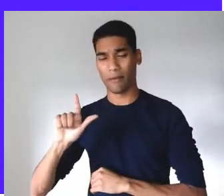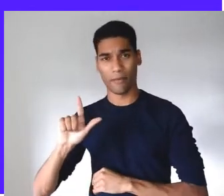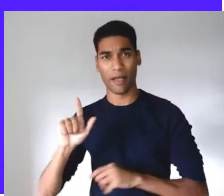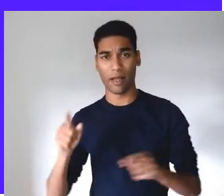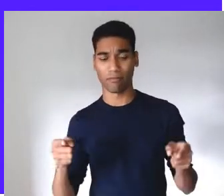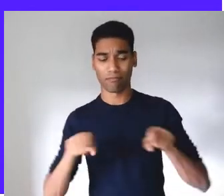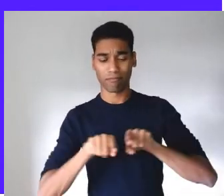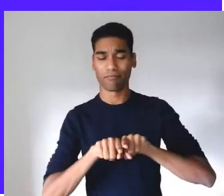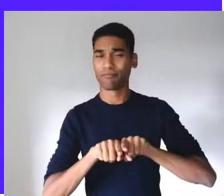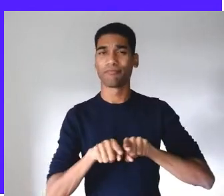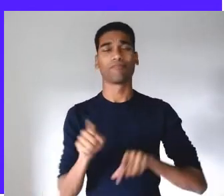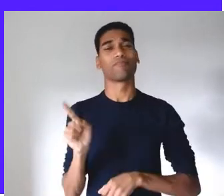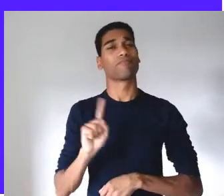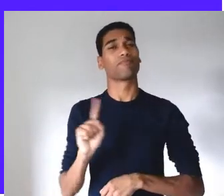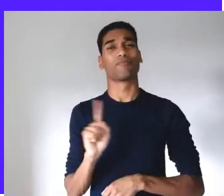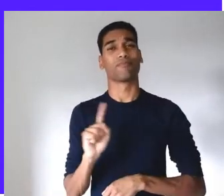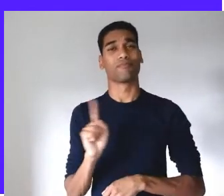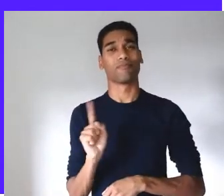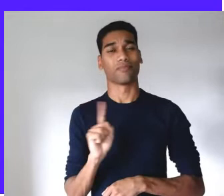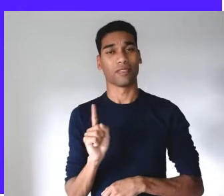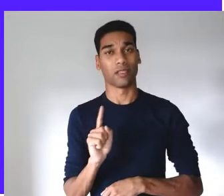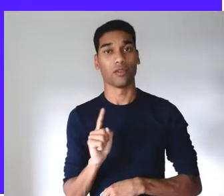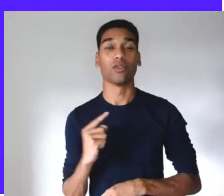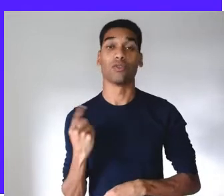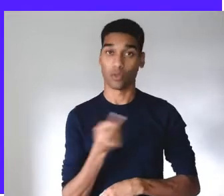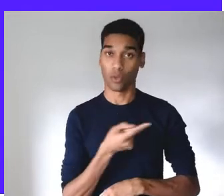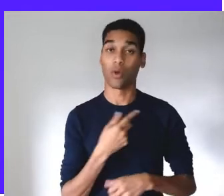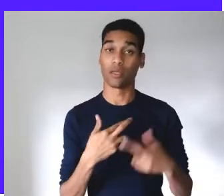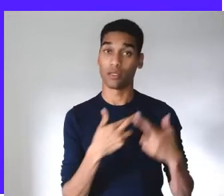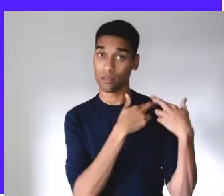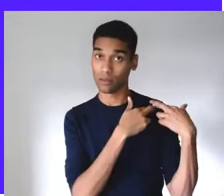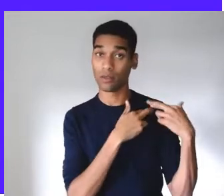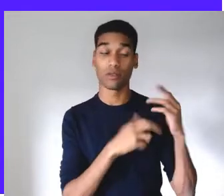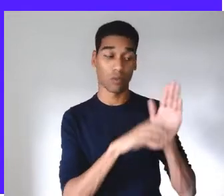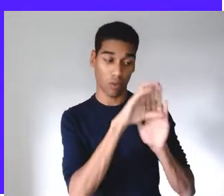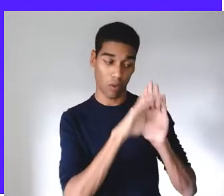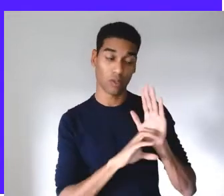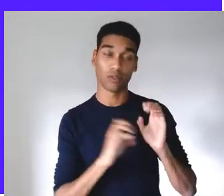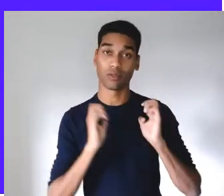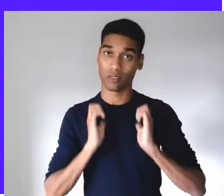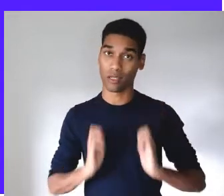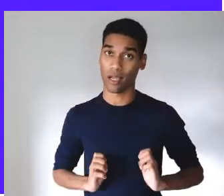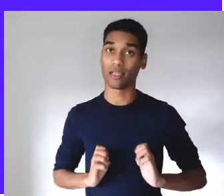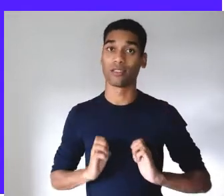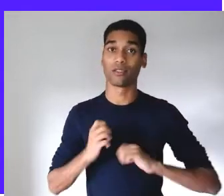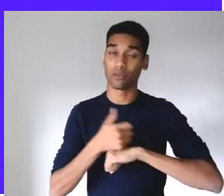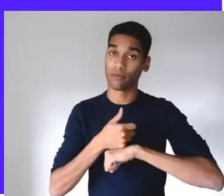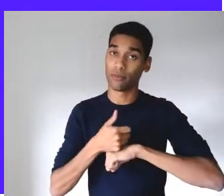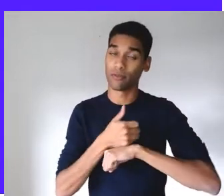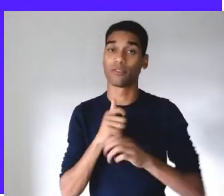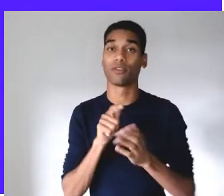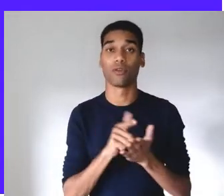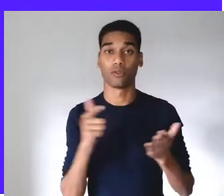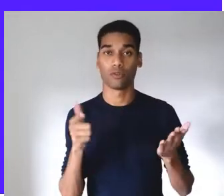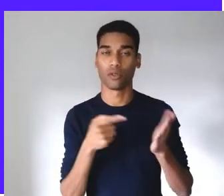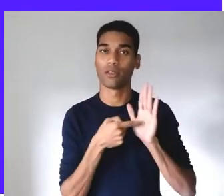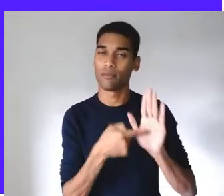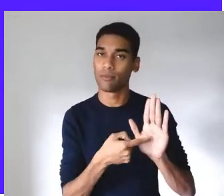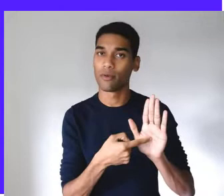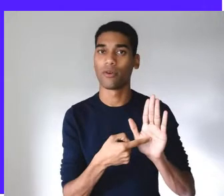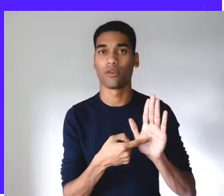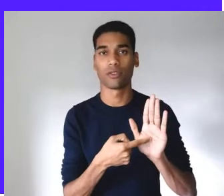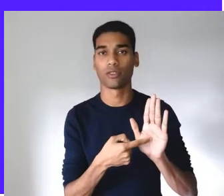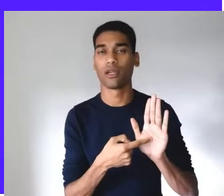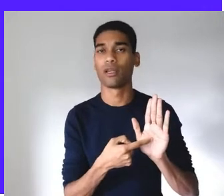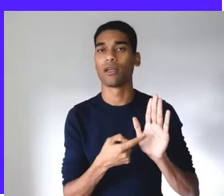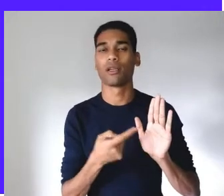nosso papel também, como está no Código de Ética do jornalista, também lutar, né,